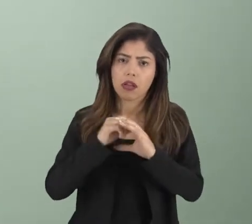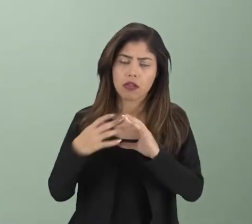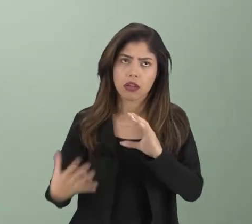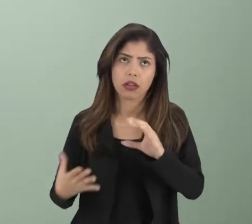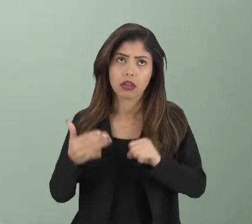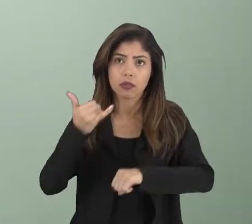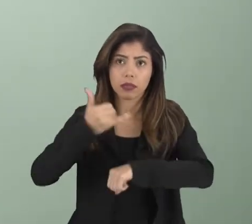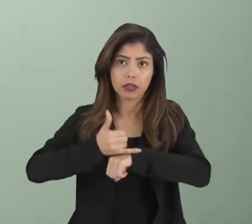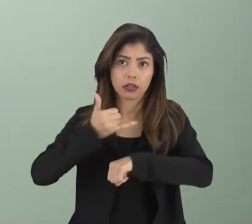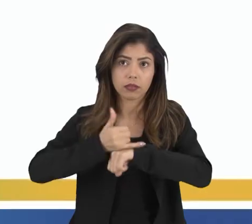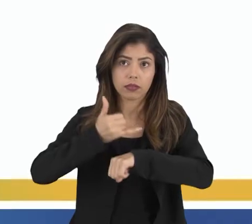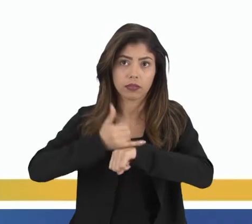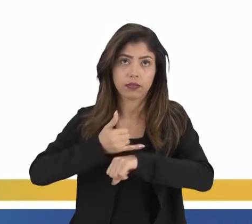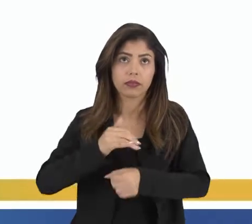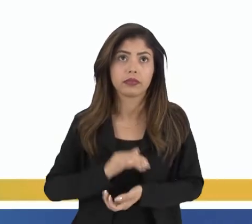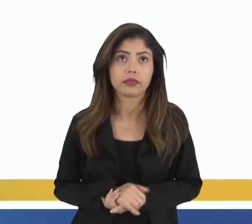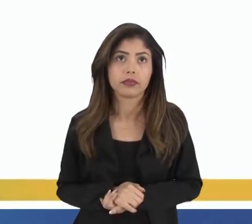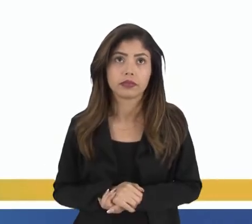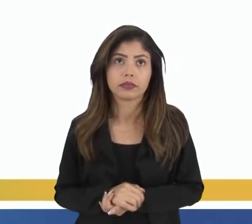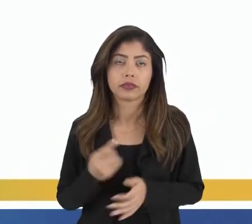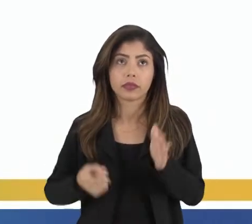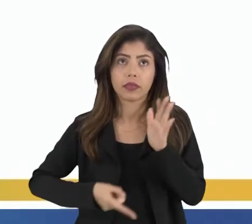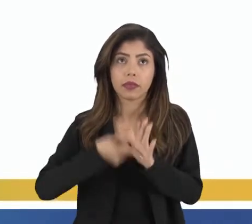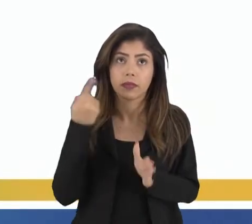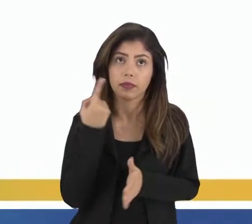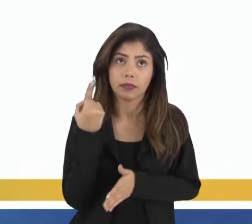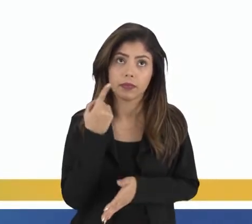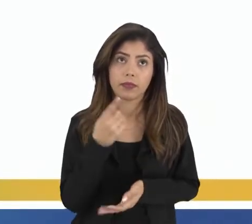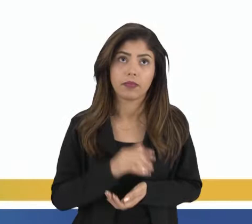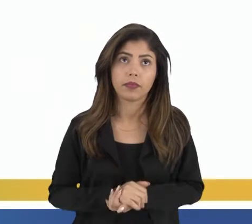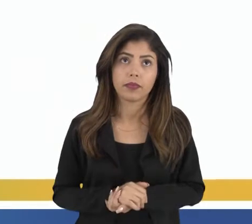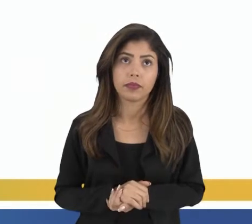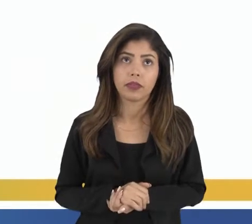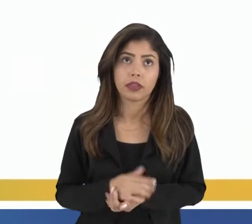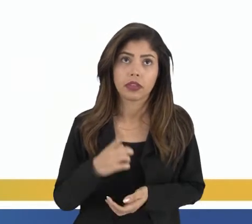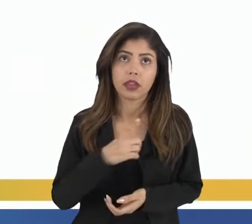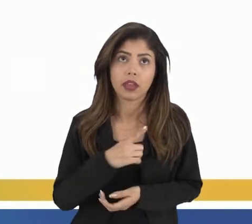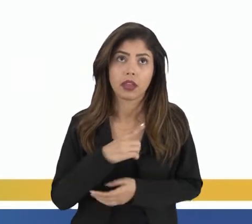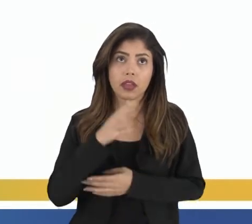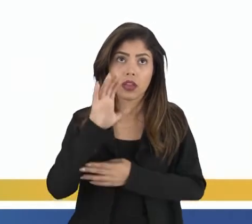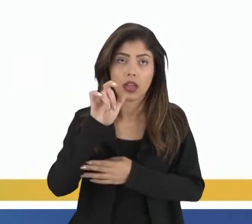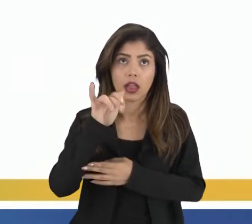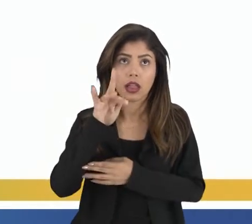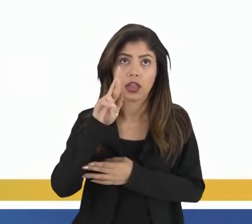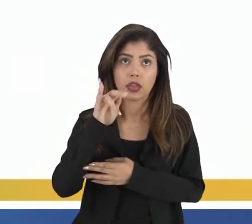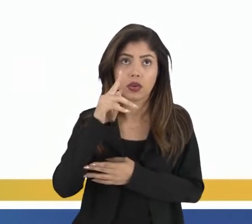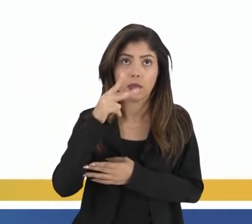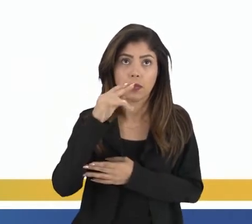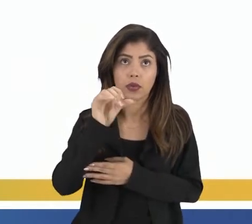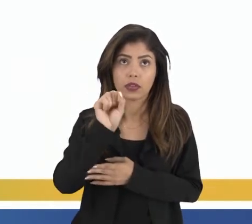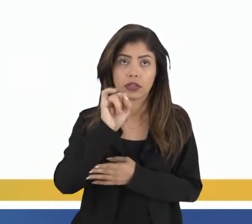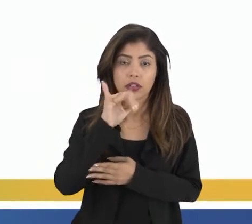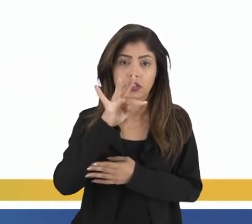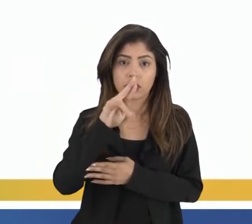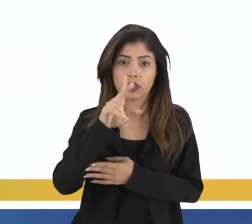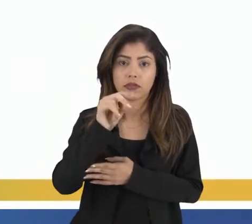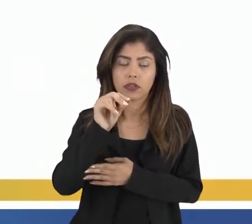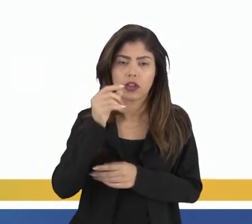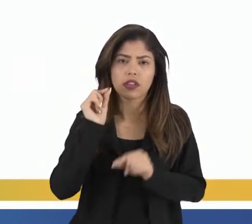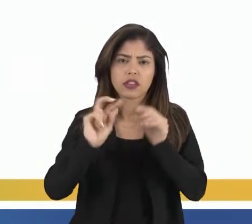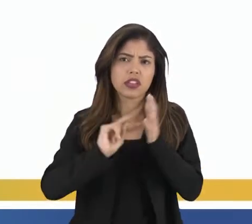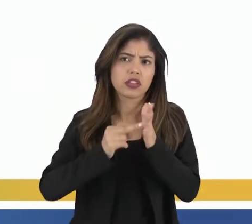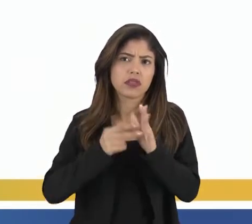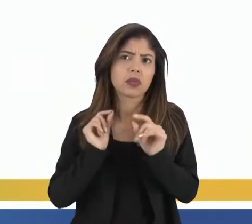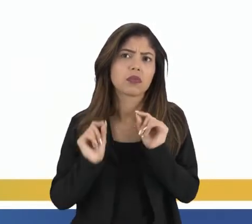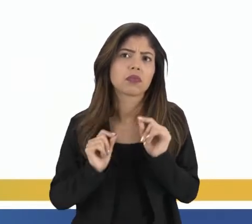dos metais? Primeira delas e mais importante, os metais eles são eletropositivos. Isso significa dizer